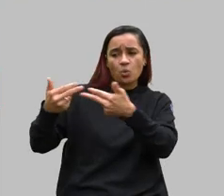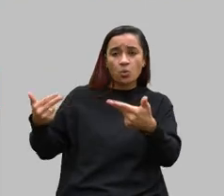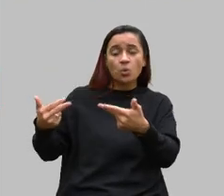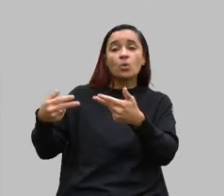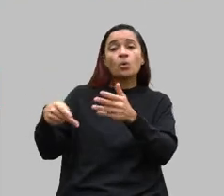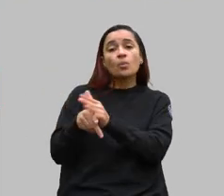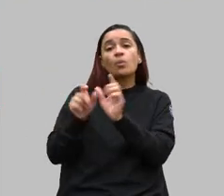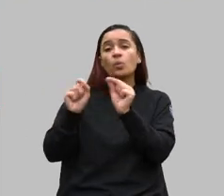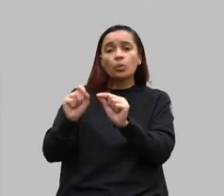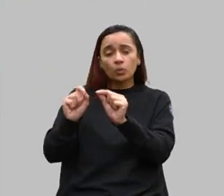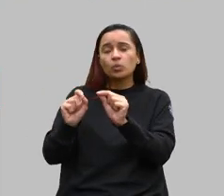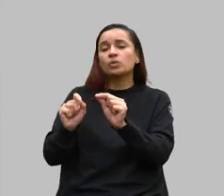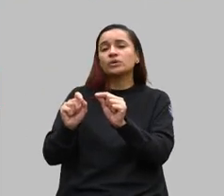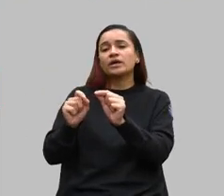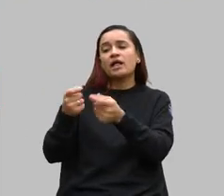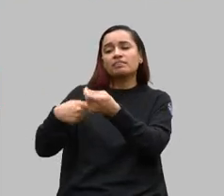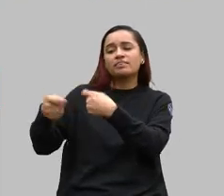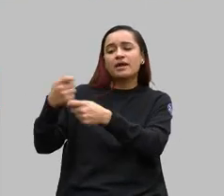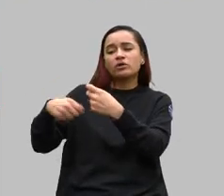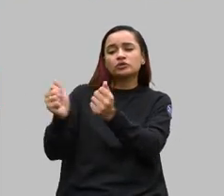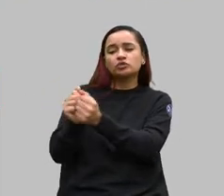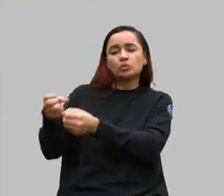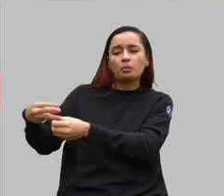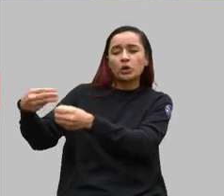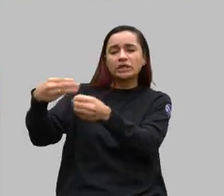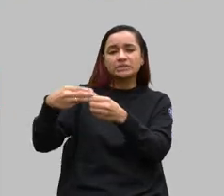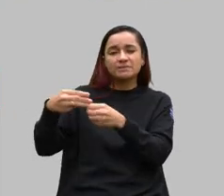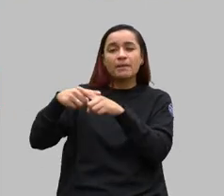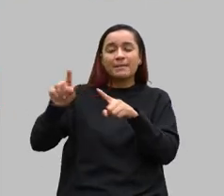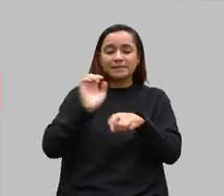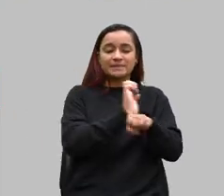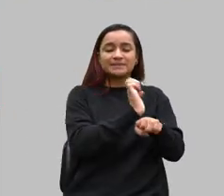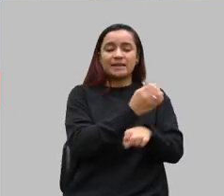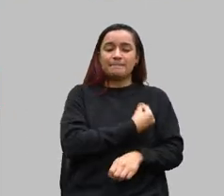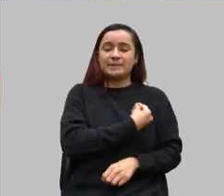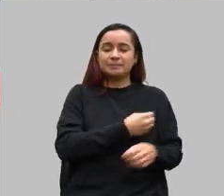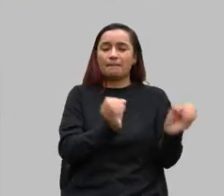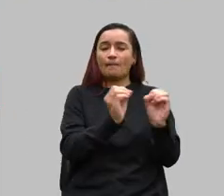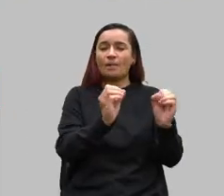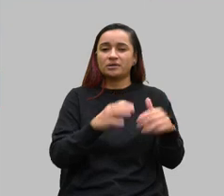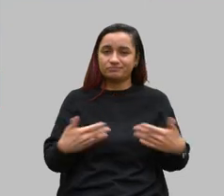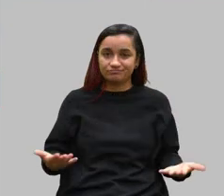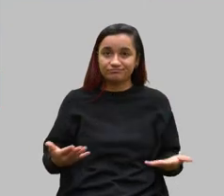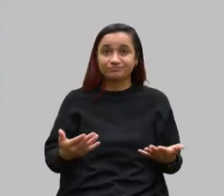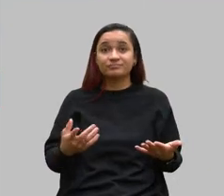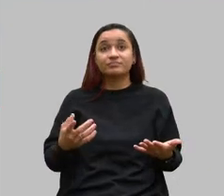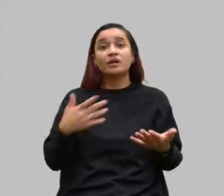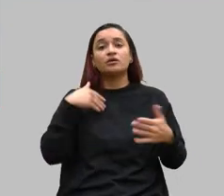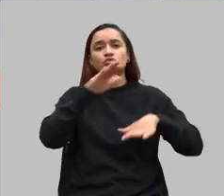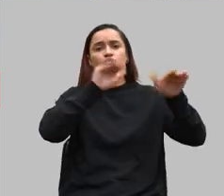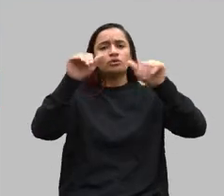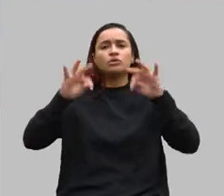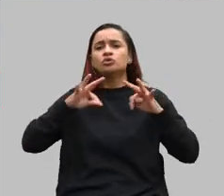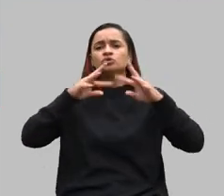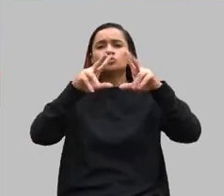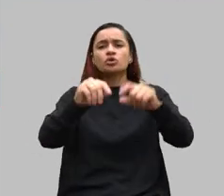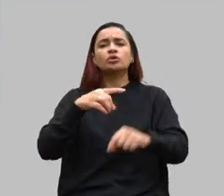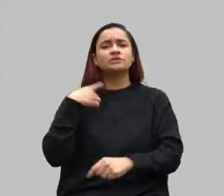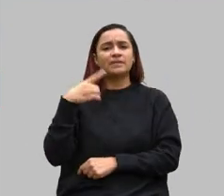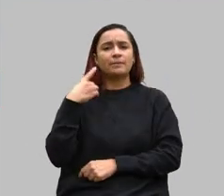municípios sem a participação do estado conclamo aqui todos os deputados estaduais